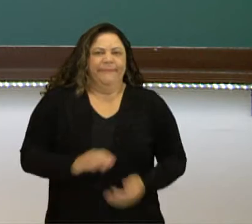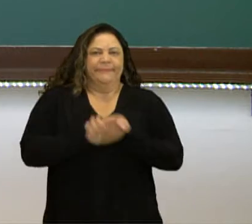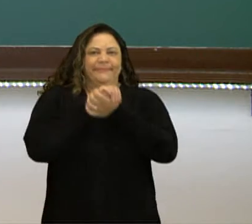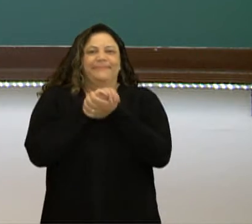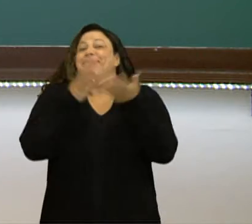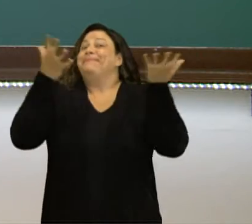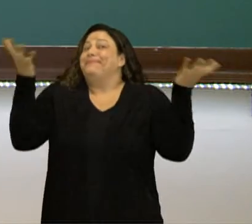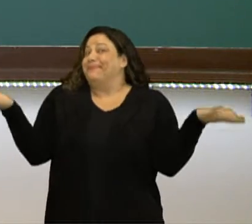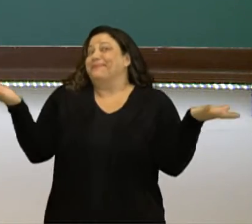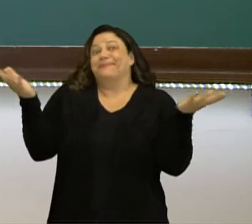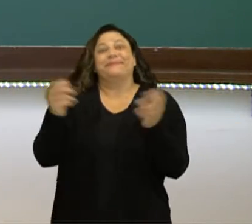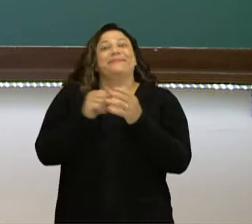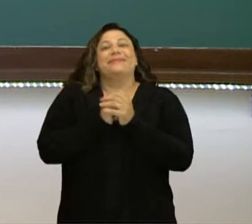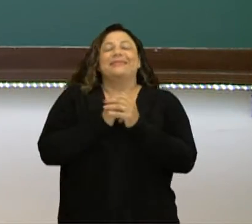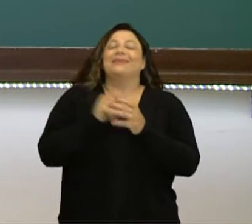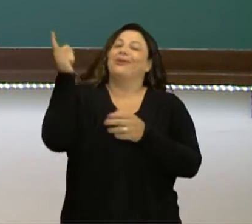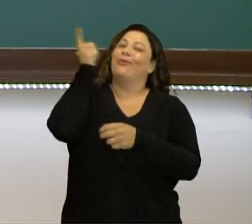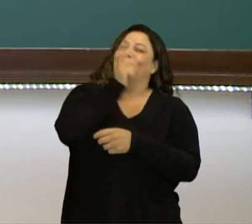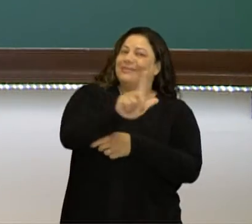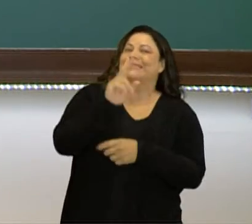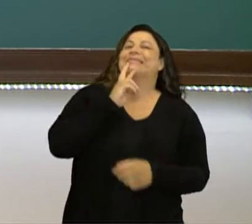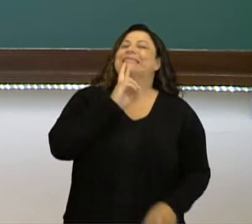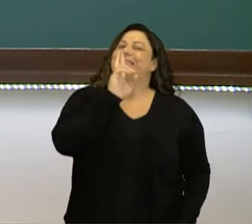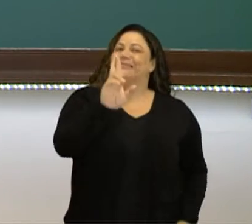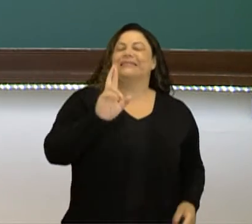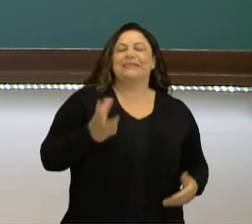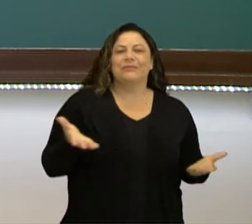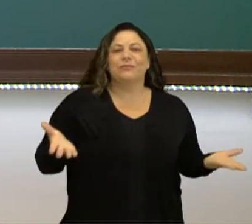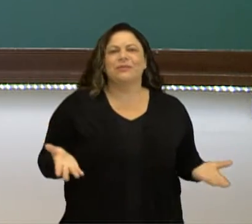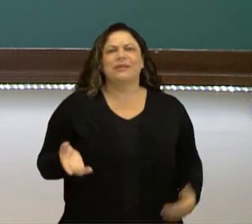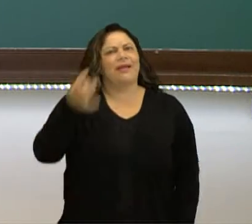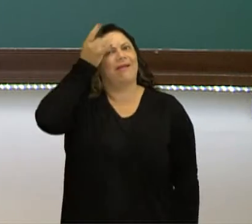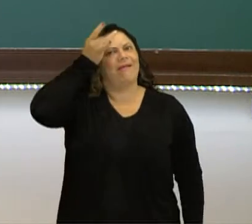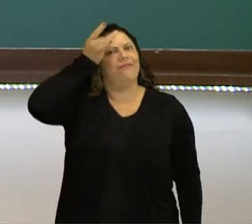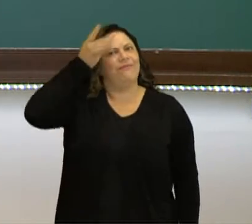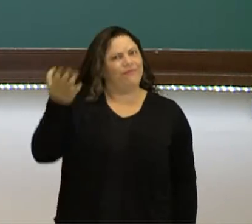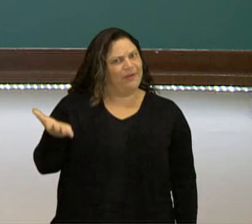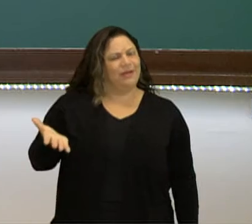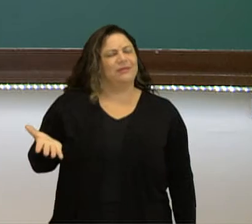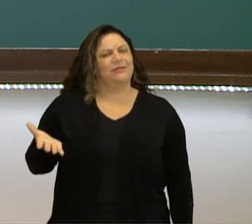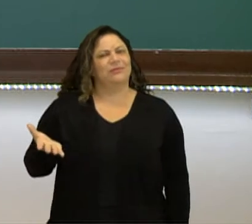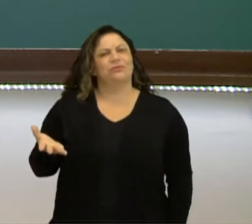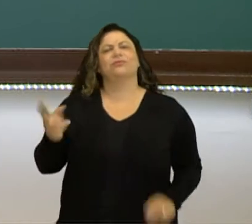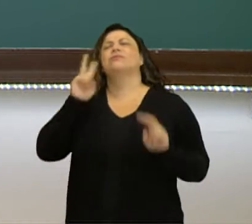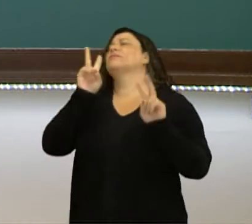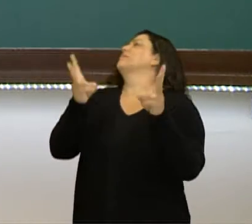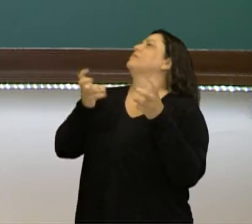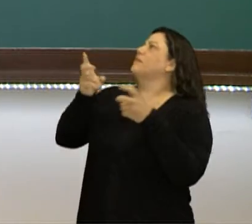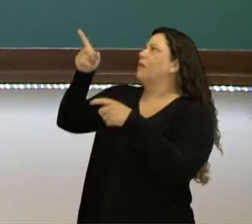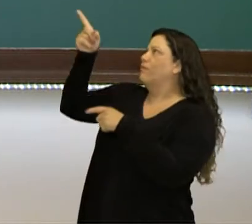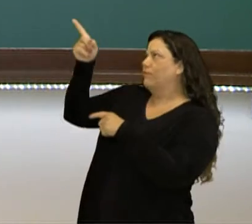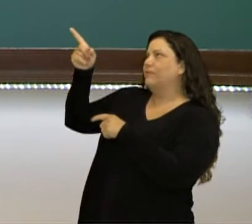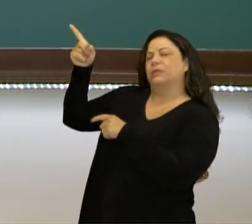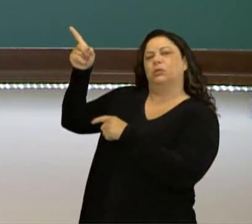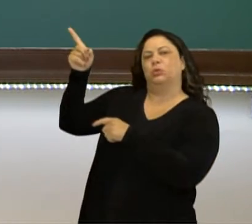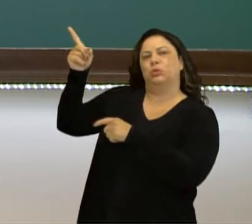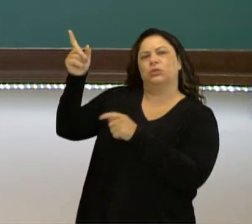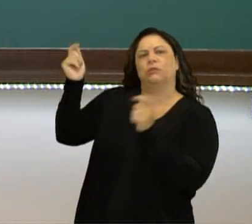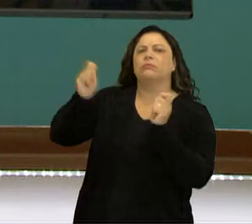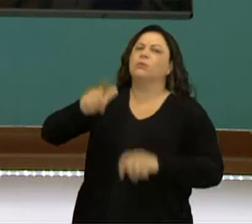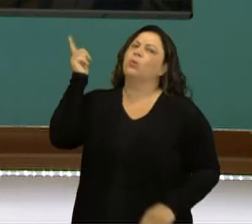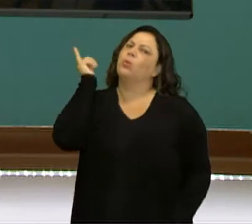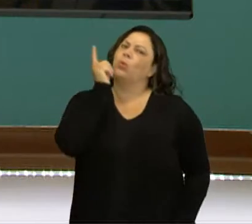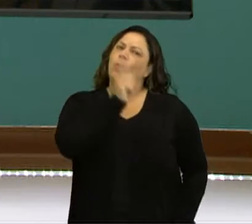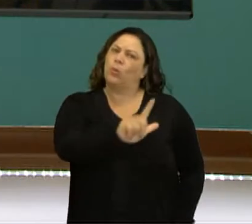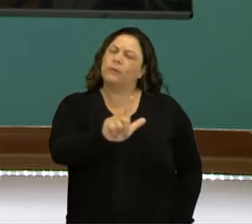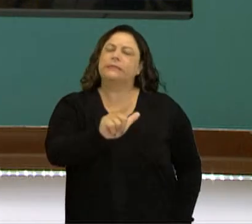E aí, meus queridos, conseguiram resolver a questão? Cara, é muito fácil, né? Veja, com certeza uma máquina dessa aqui,